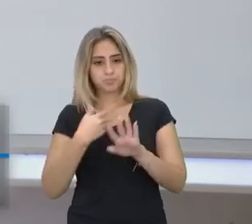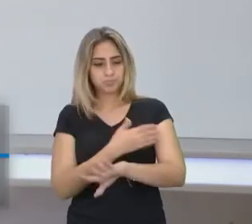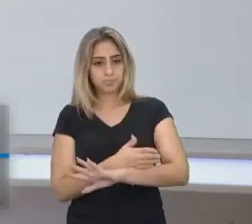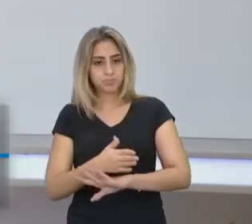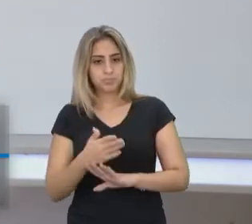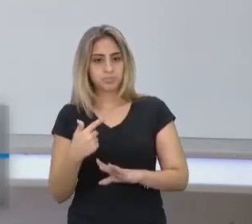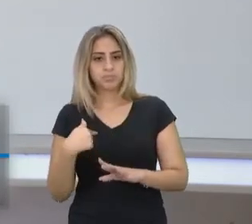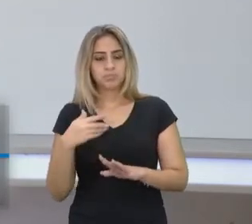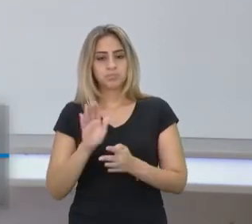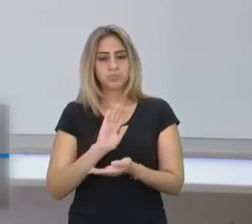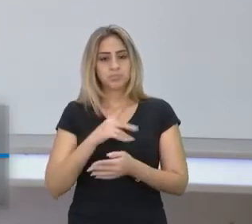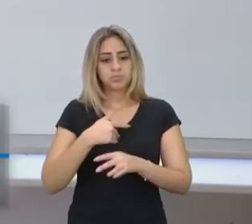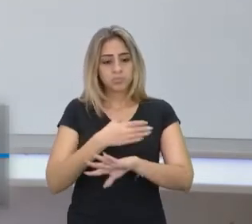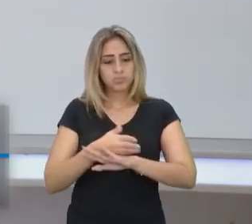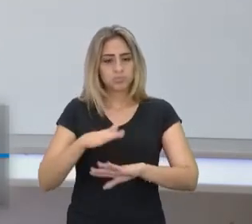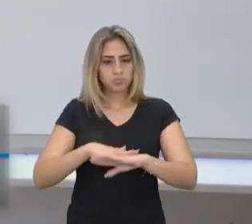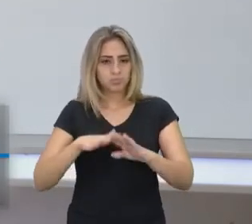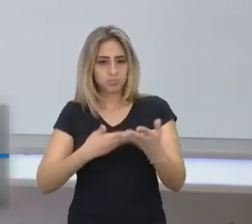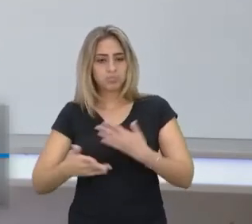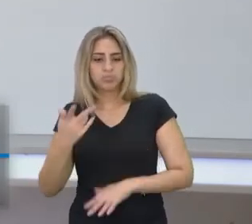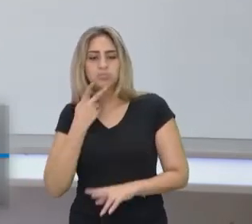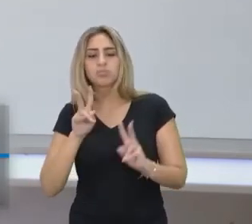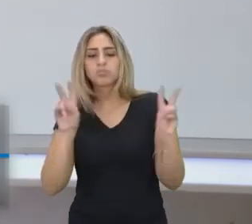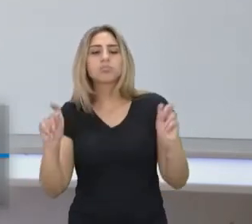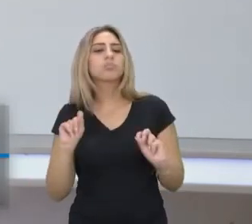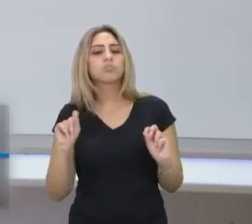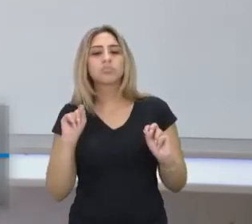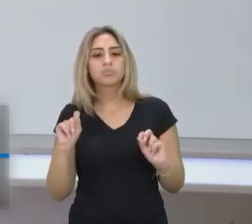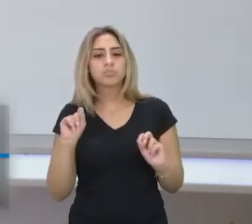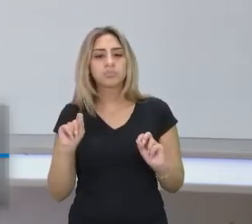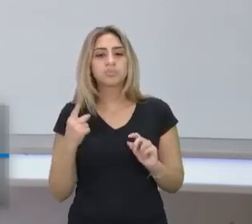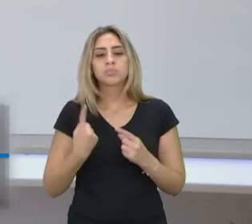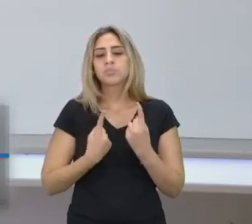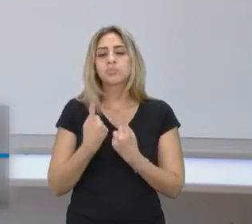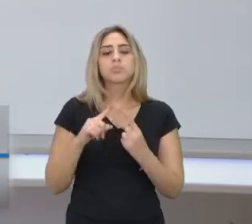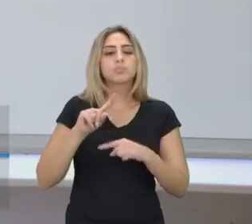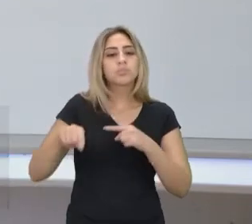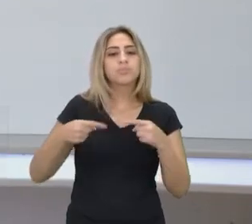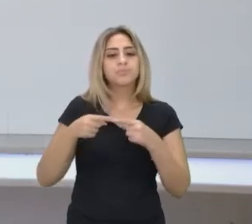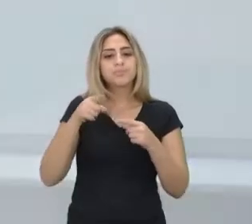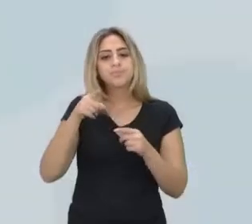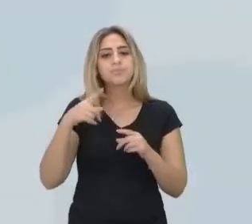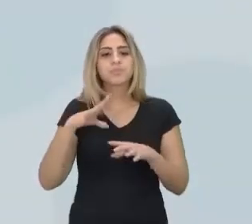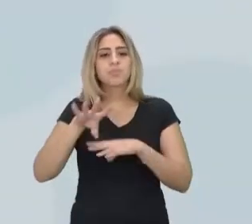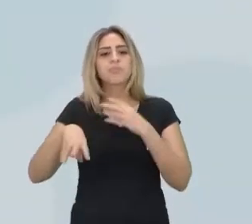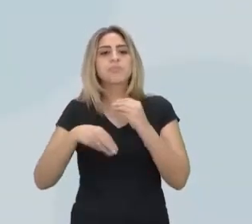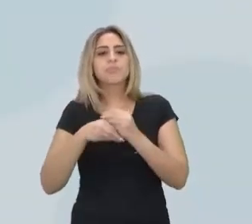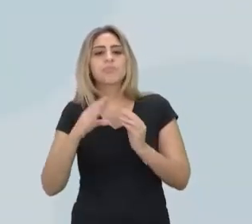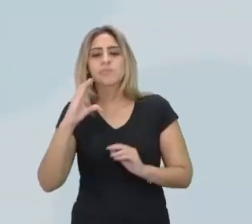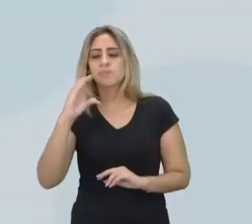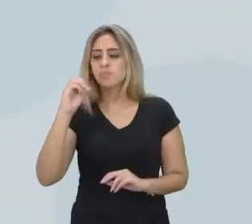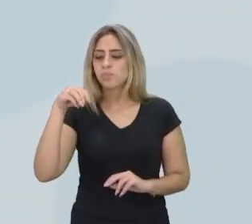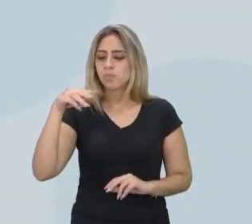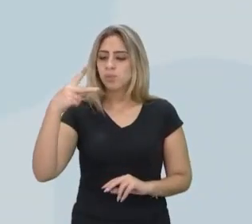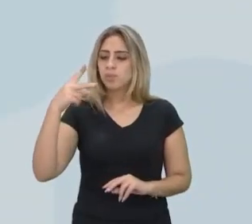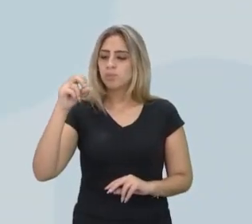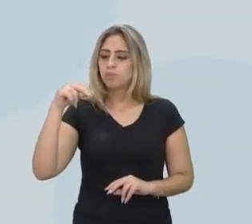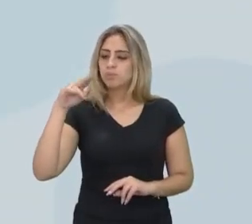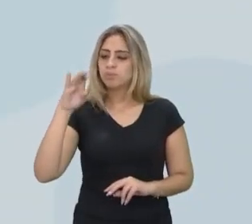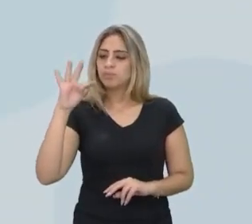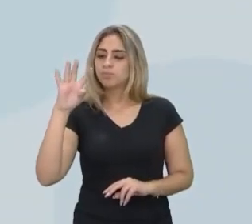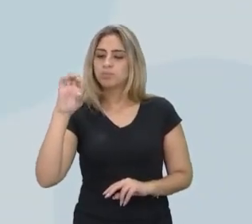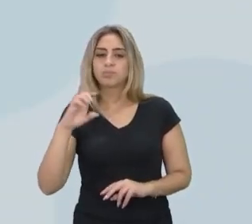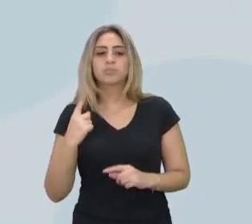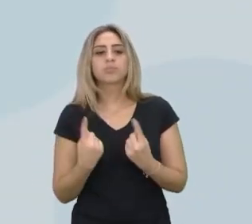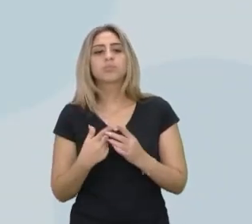falar um pouquinho sobre esse nosso componente, tá? Qual é o objetivo do nosso componente? Antes de tudo isso, pessoal,